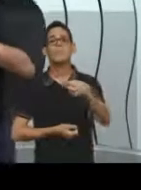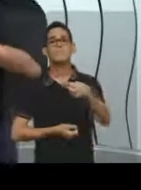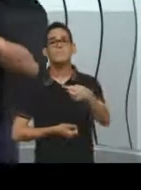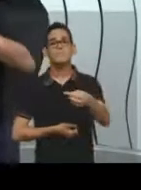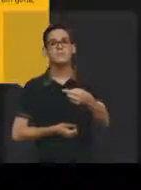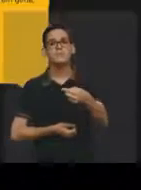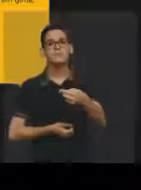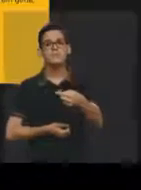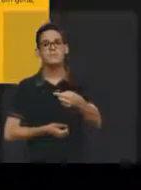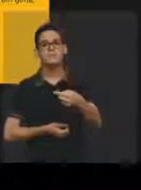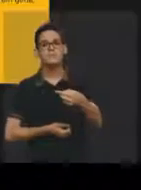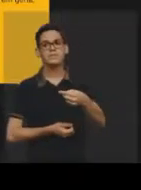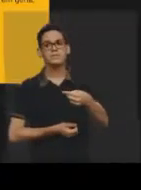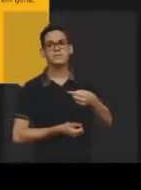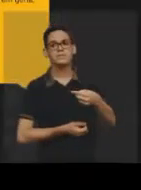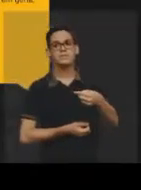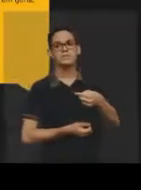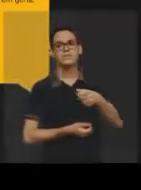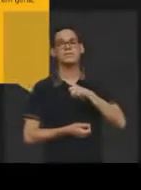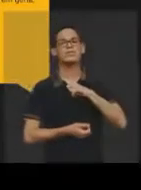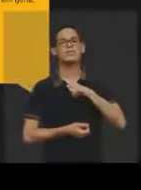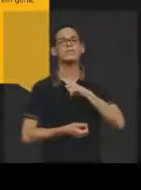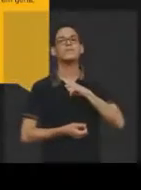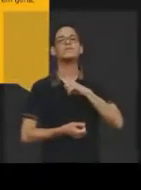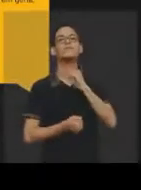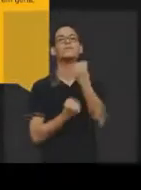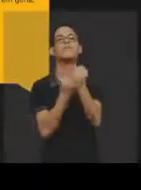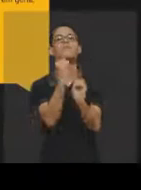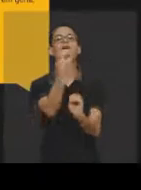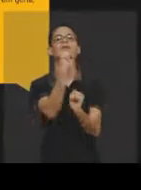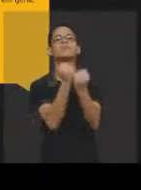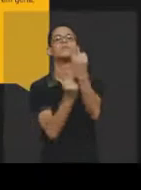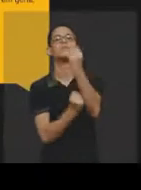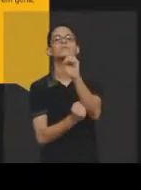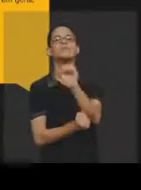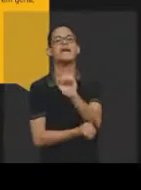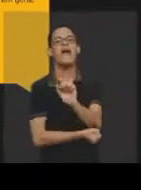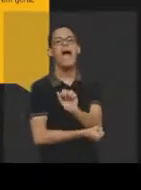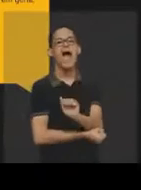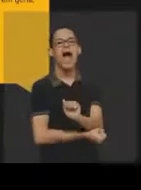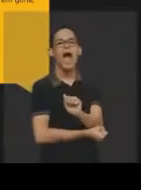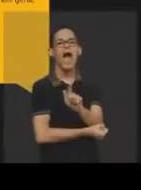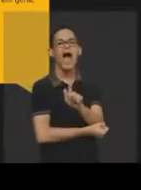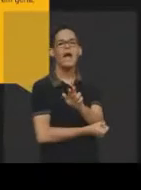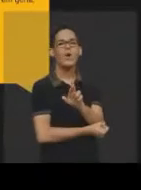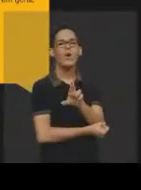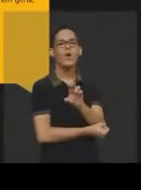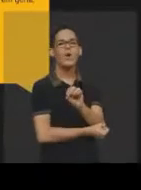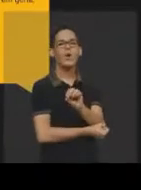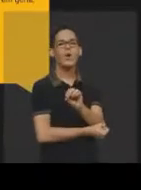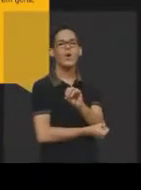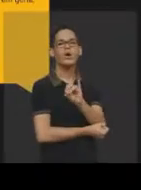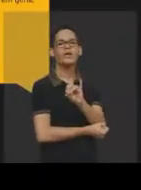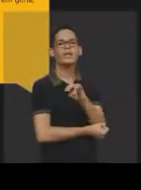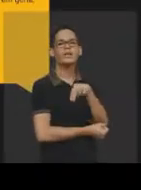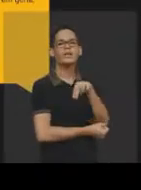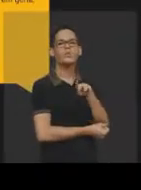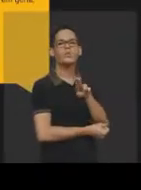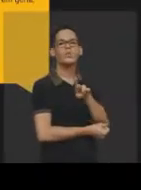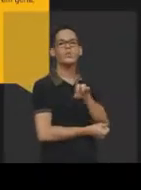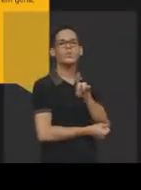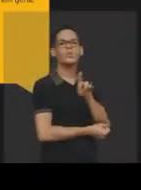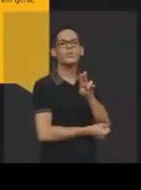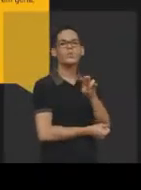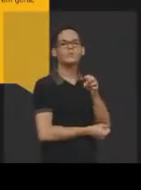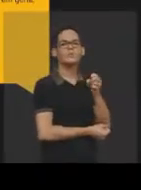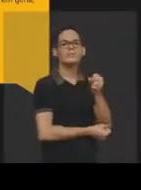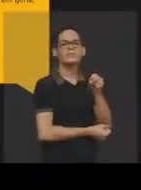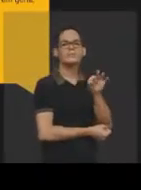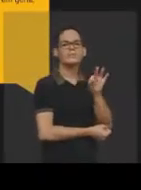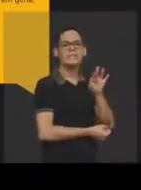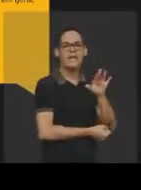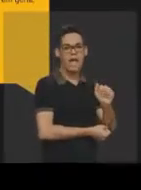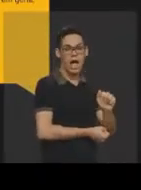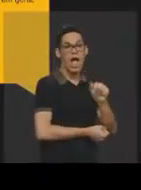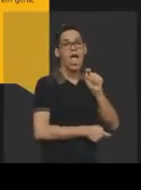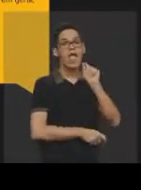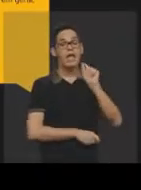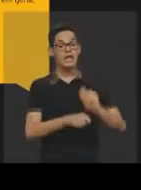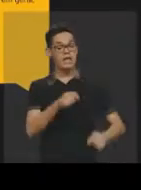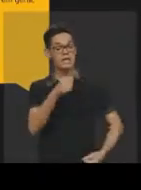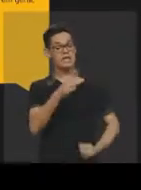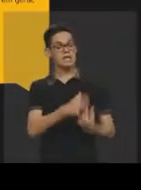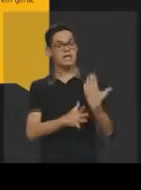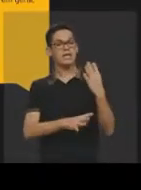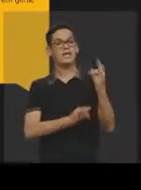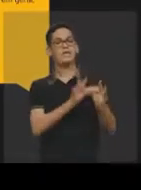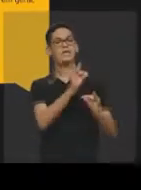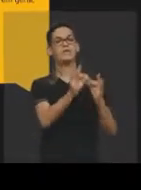de uma agroindústria. Agroindústria que não só produz seus equipamentos voltados para atender a nossa